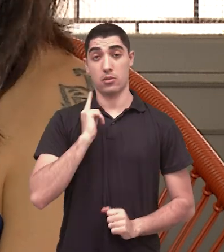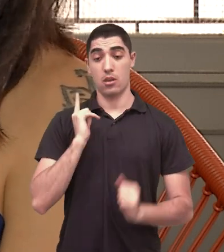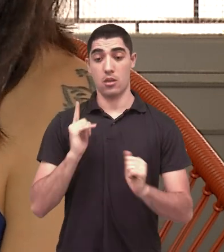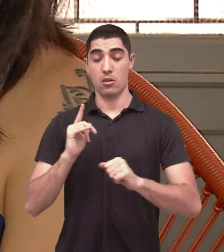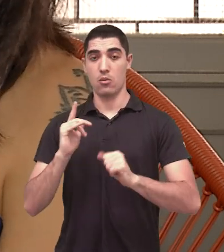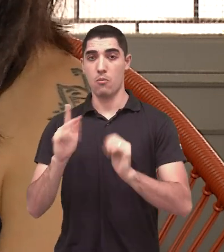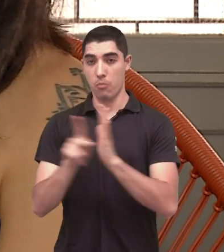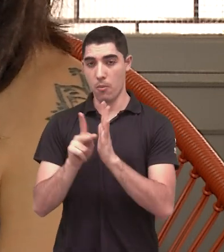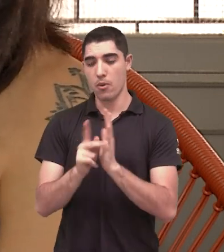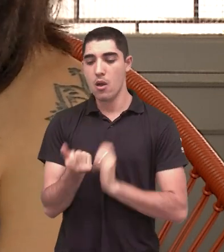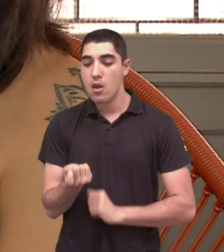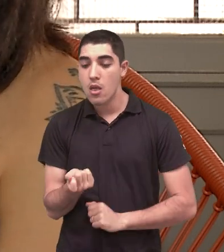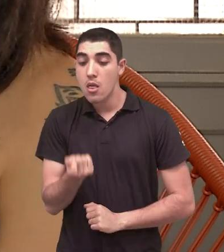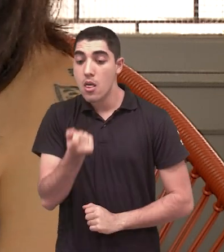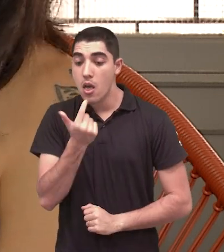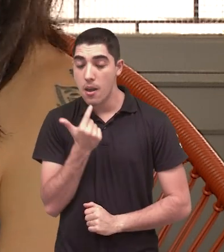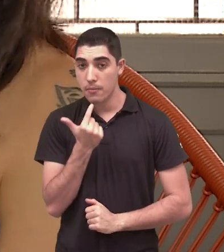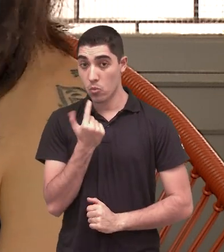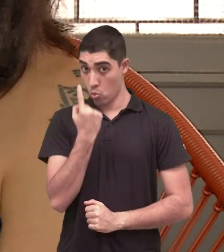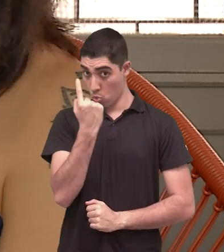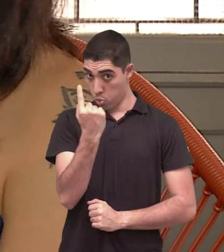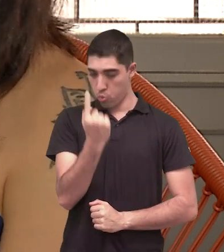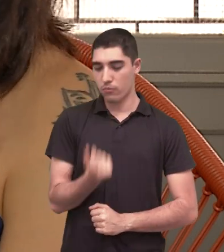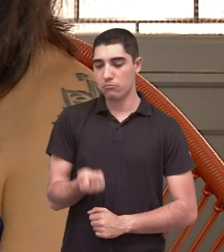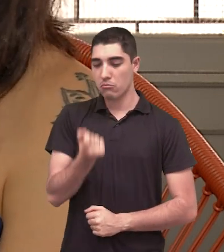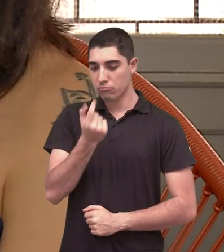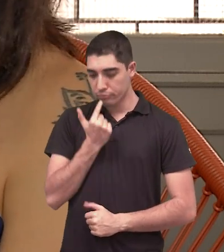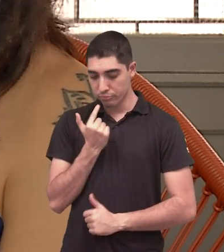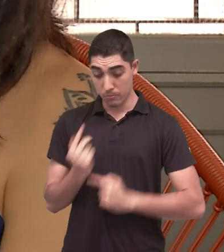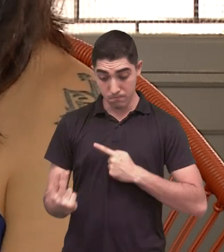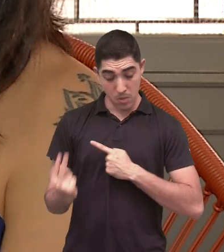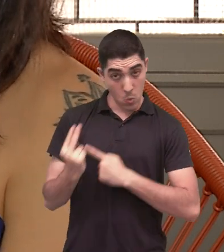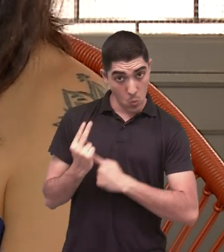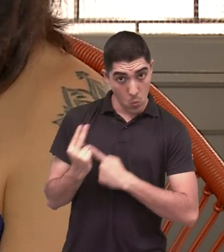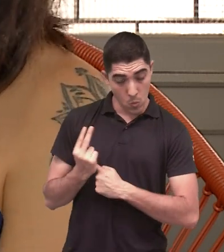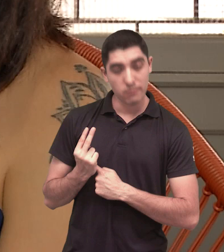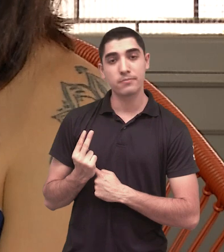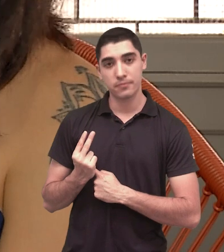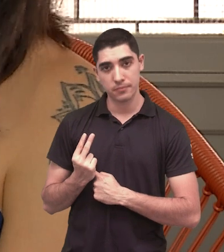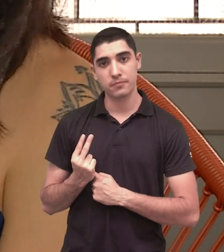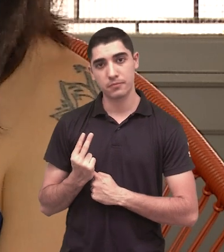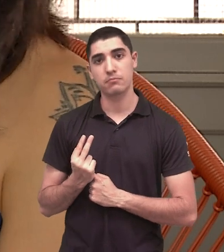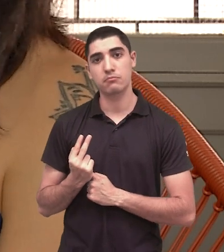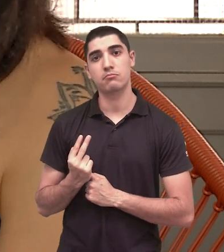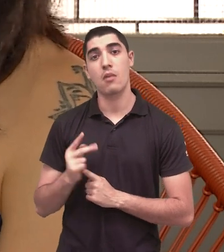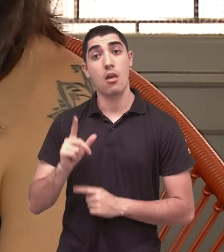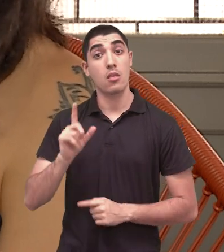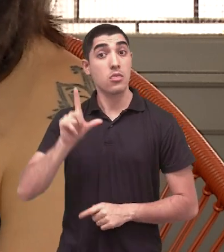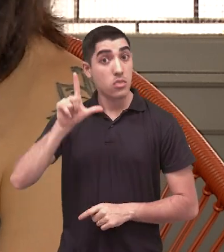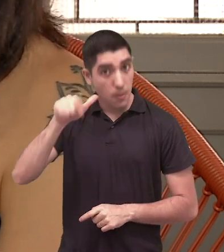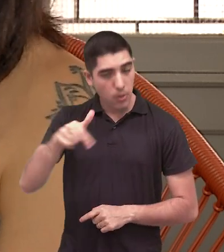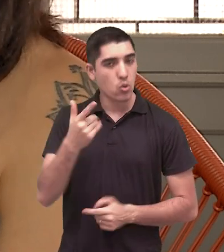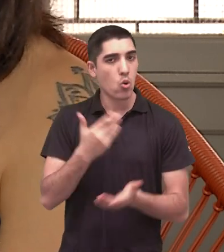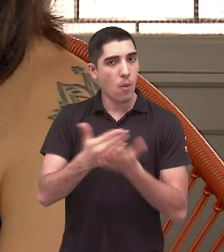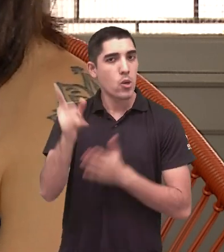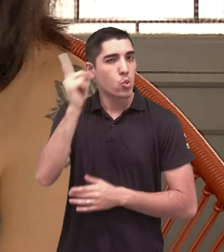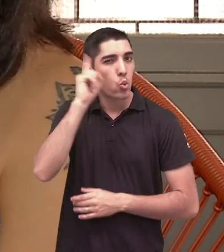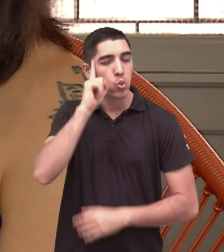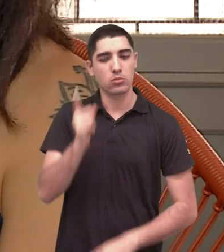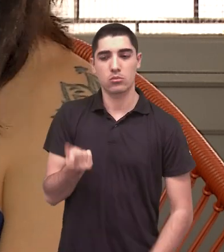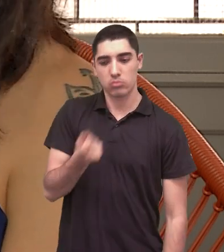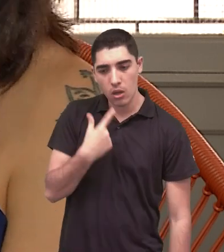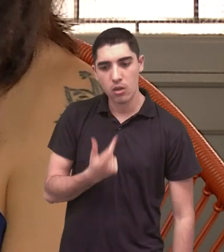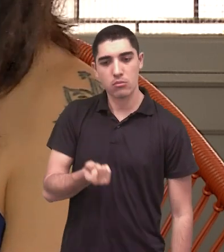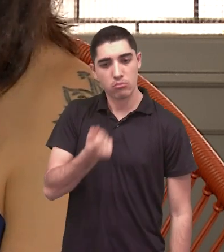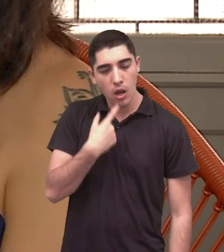tolerância. O que é a tolerância? Eu começo tomando, por exemplo, um comprimido para fazer o efeito. eu começo a fazer um uso contínuo, daqui